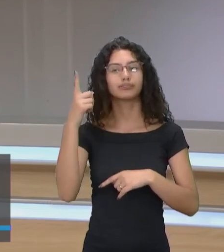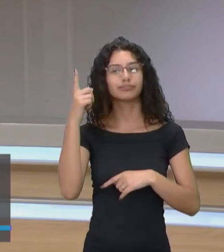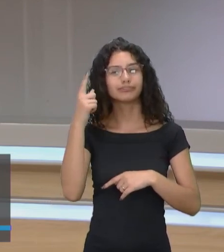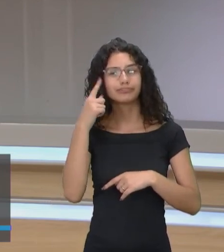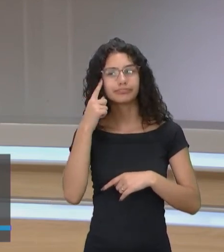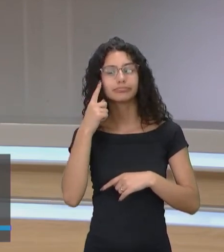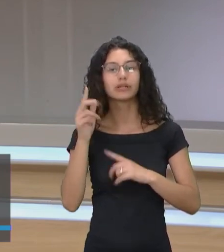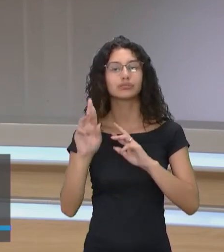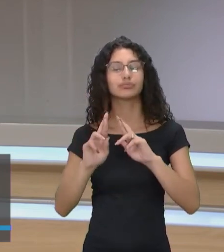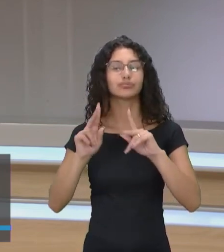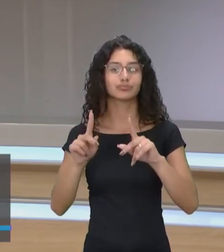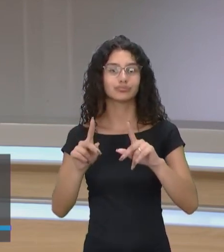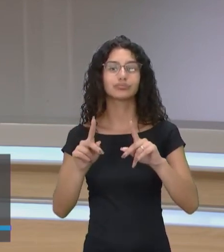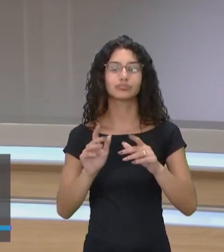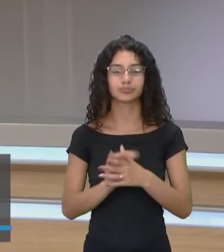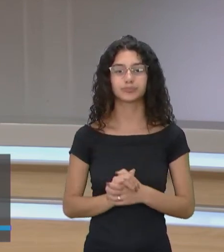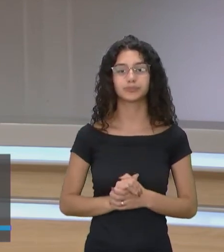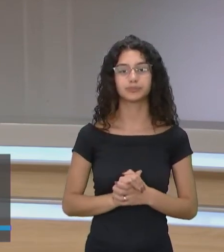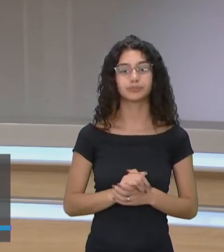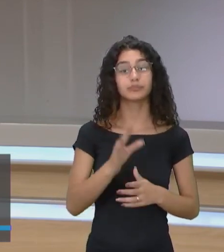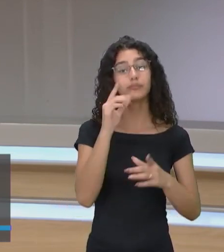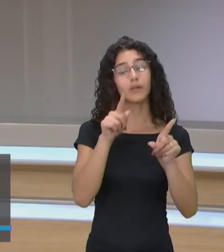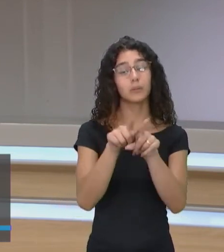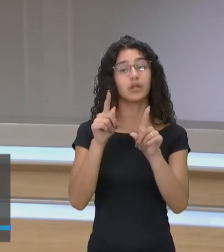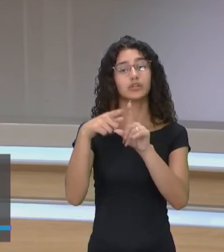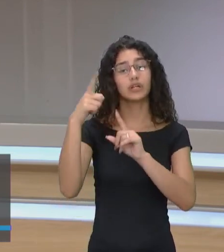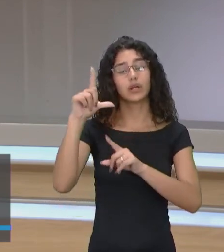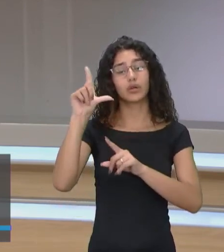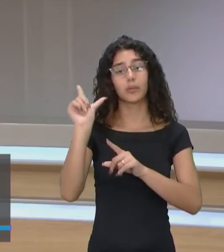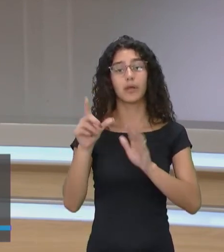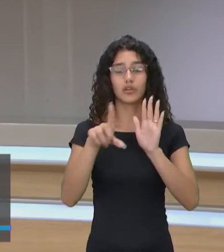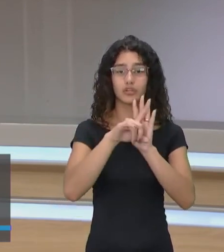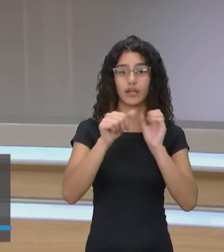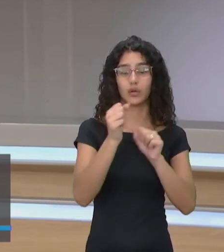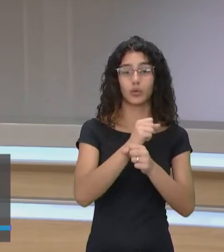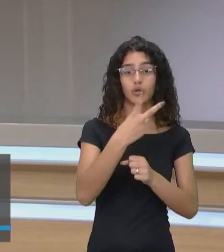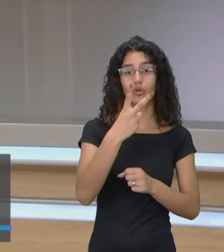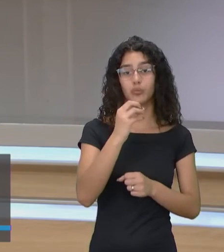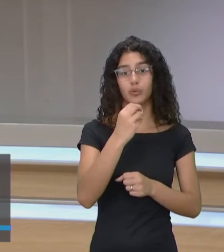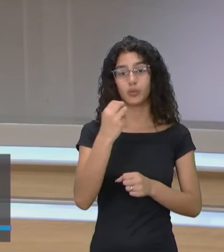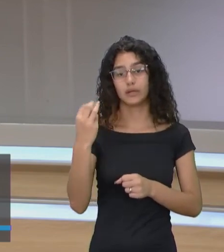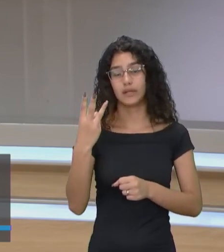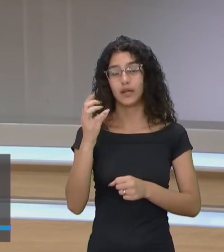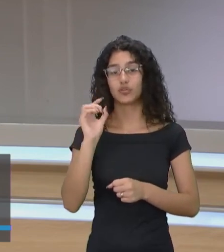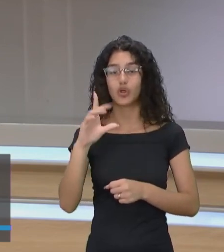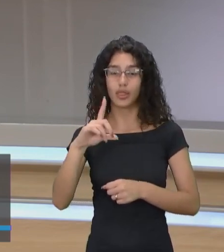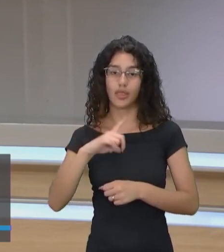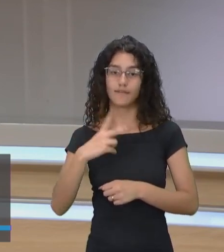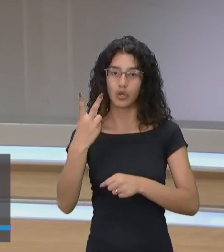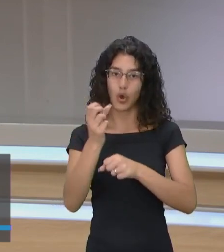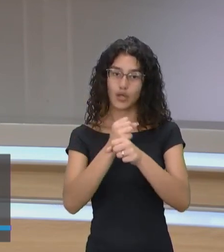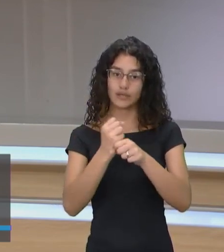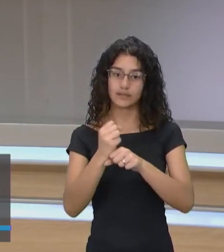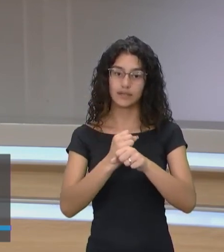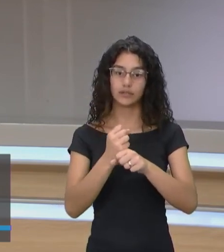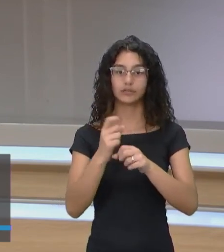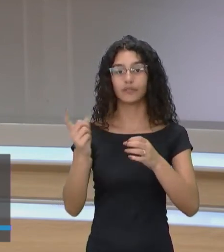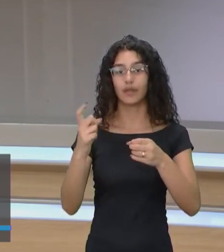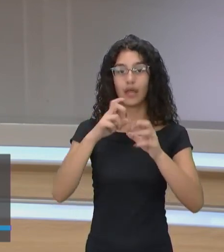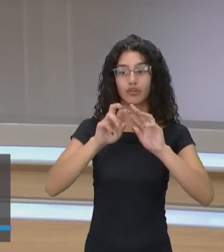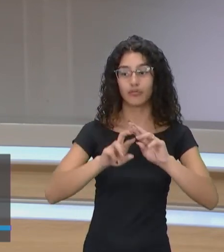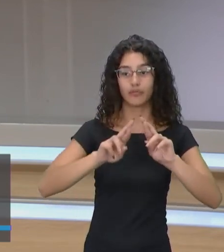aí. E o que você falou, Fabi, de anteriormente, né, aquela lei lá de 2003, que durou apenas 2 anos, que vinha à